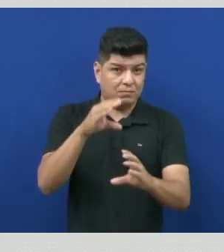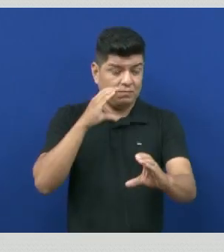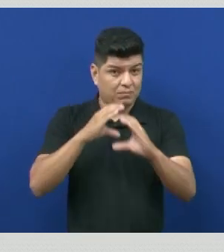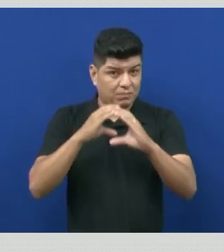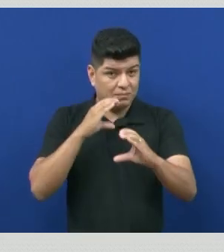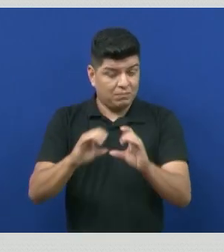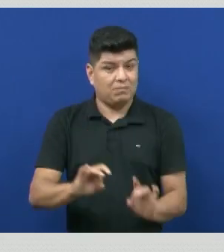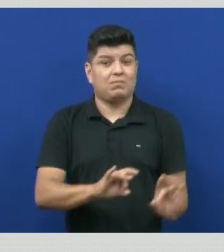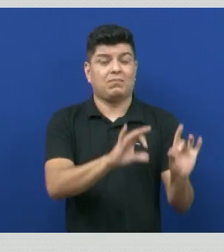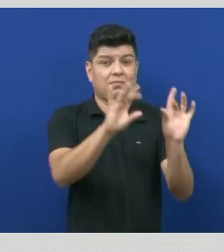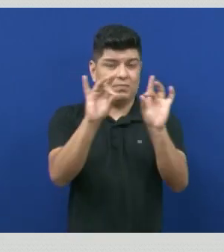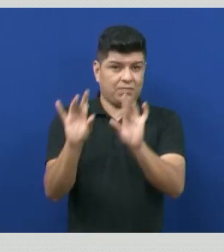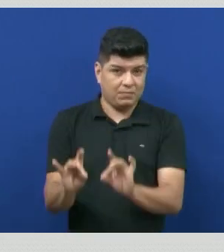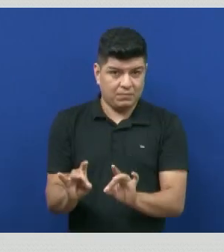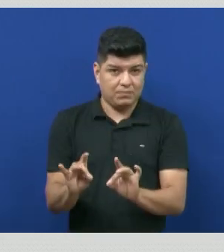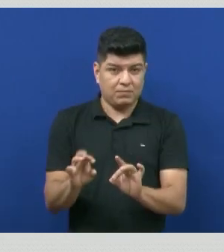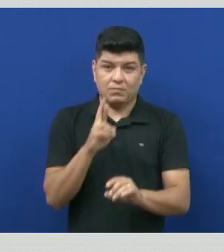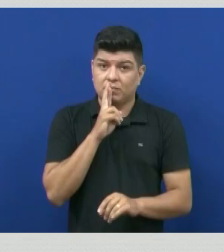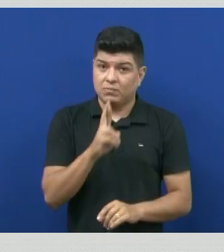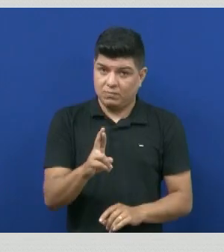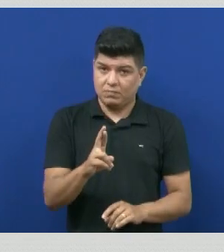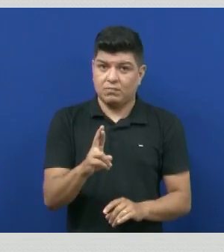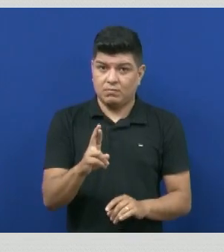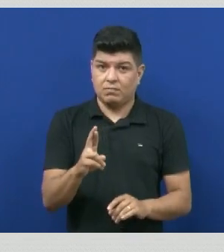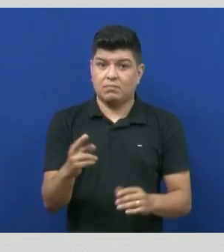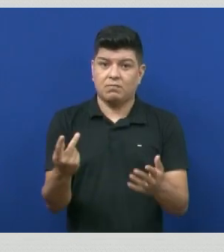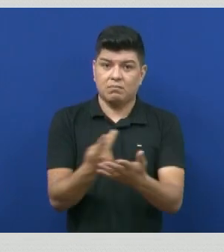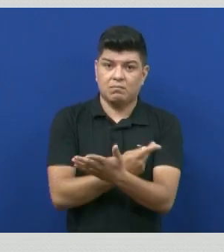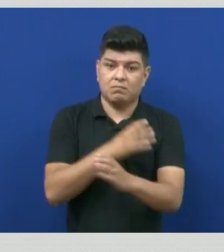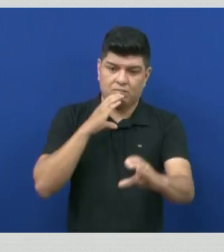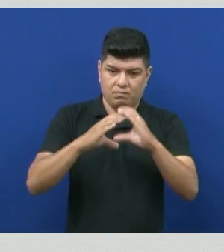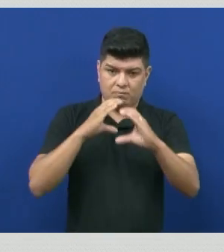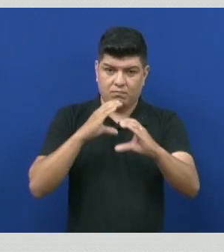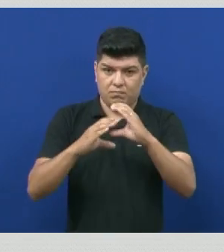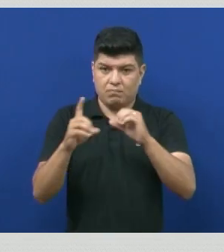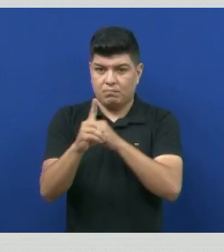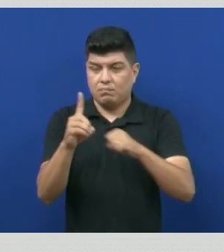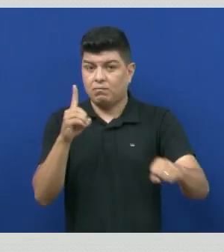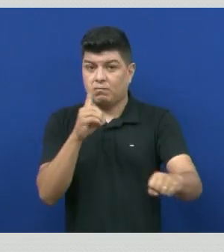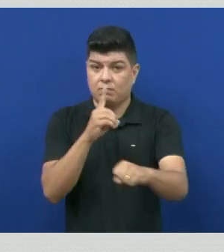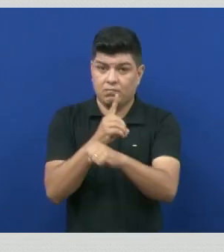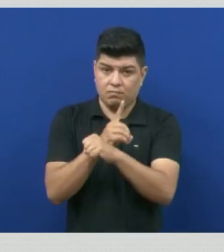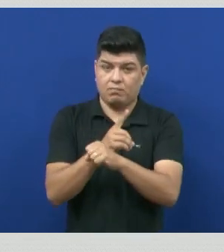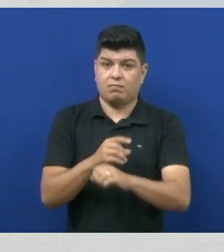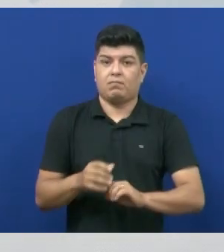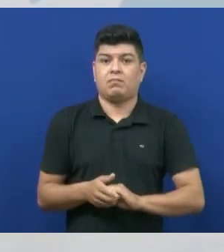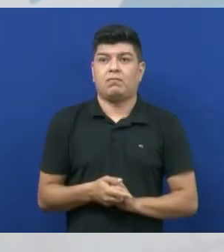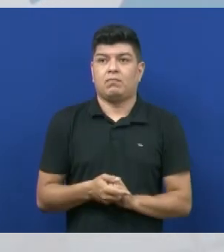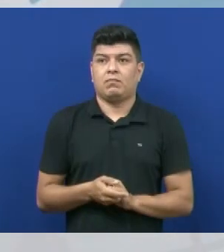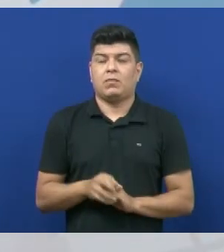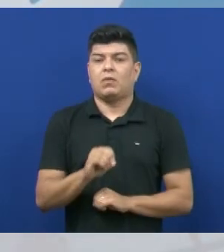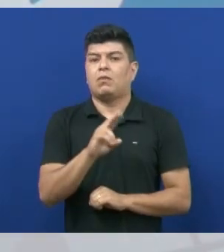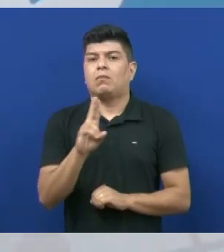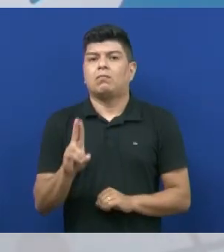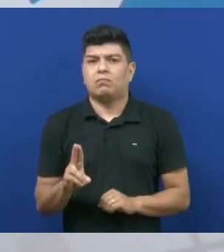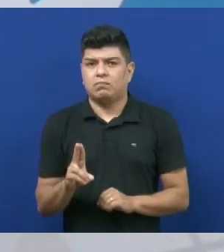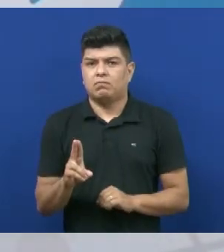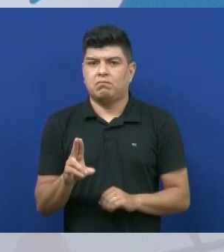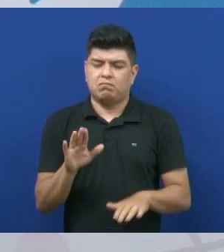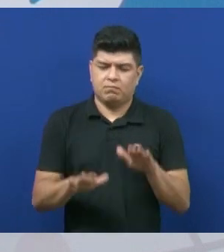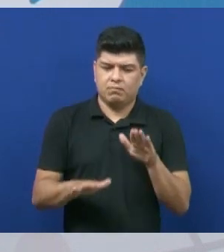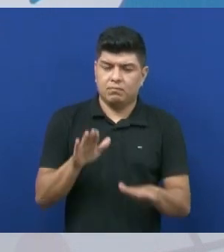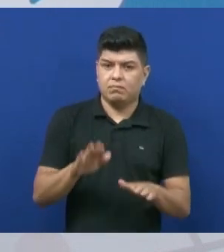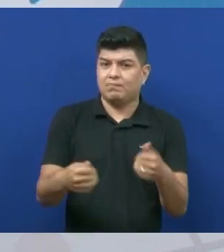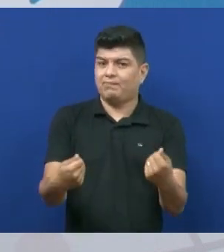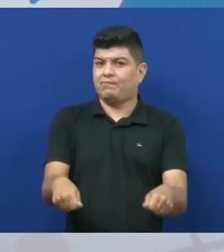comunicativos específicos, em resposta a situações de comunicação social recorrentes. Ou seja, dependendo